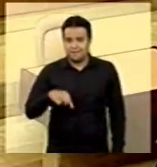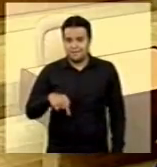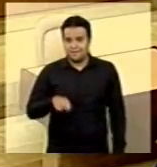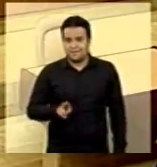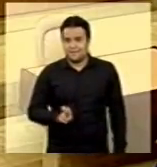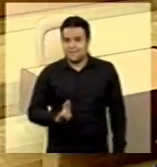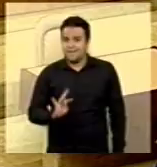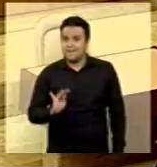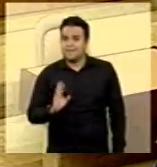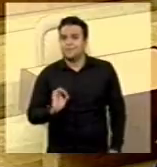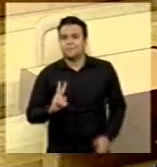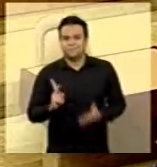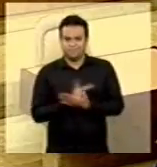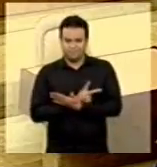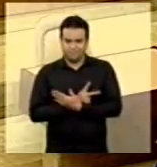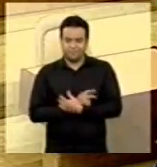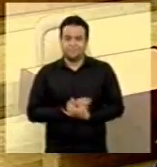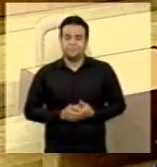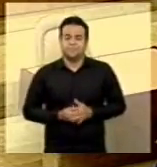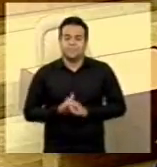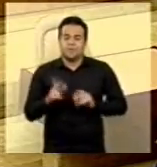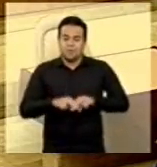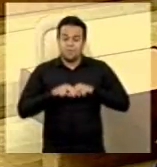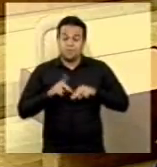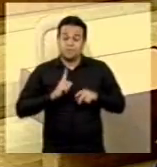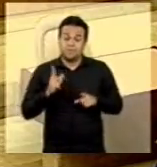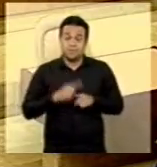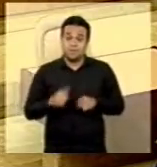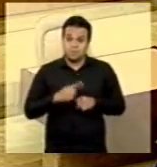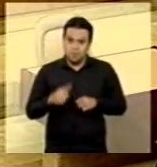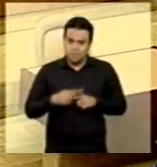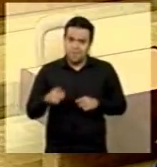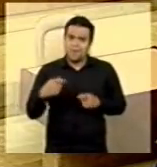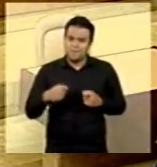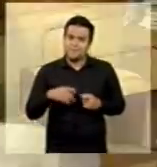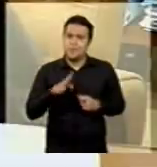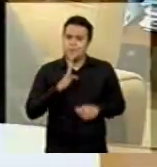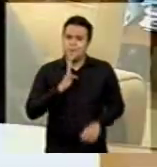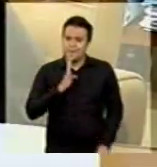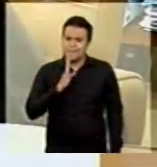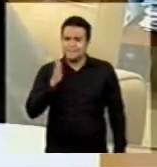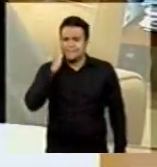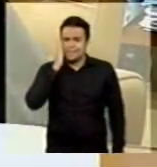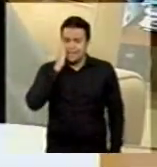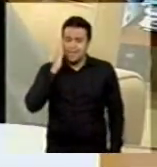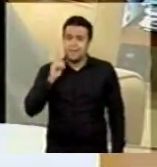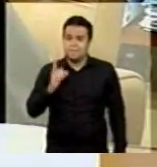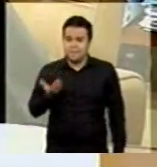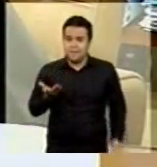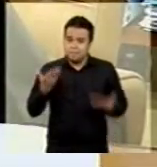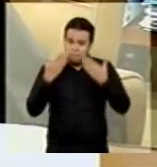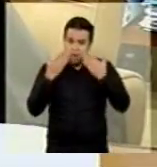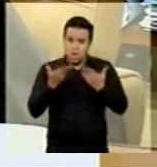muitas vezes. Então, aqui há problemas que precisam ser conhecidos e que precisam ser